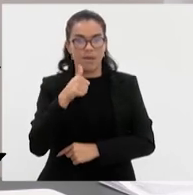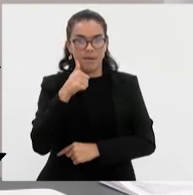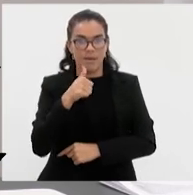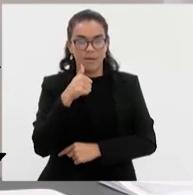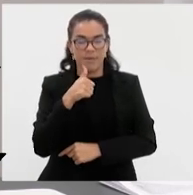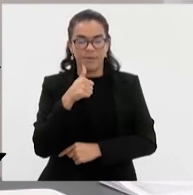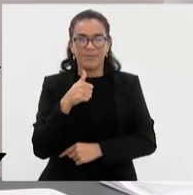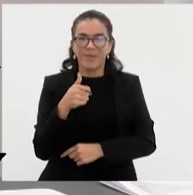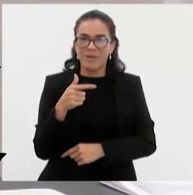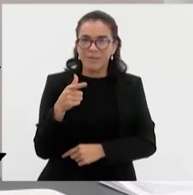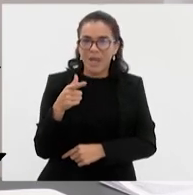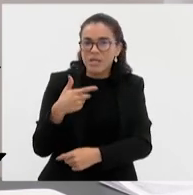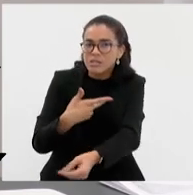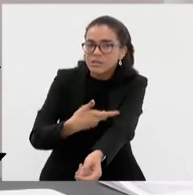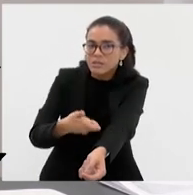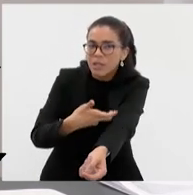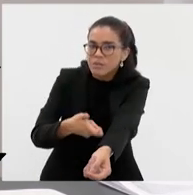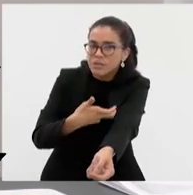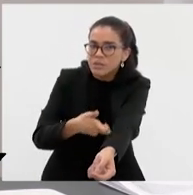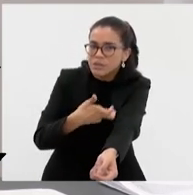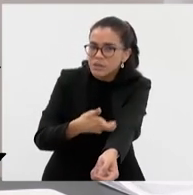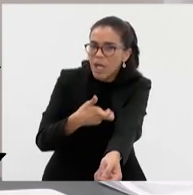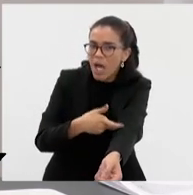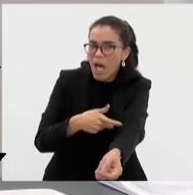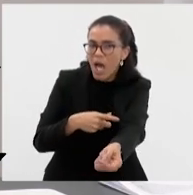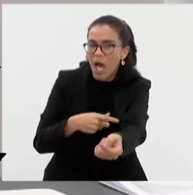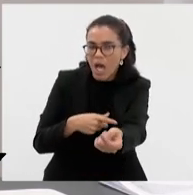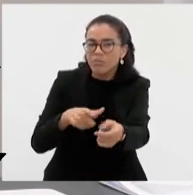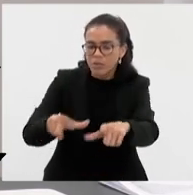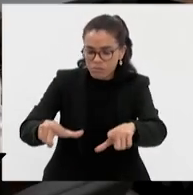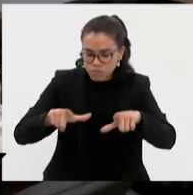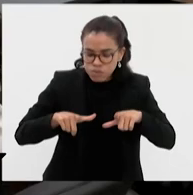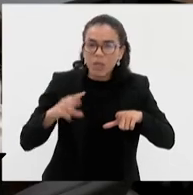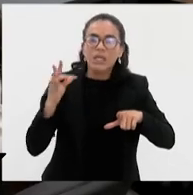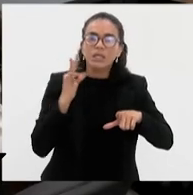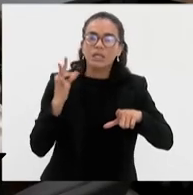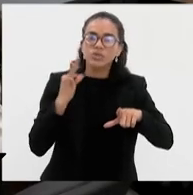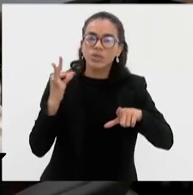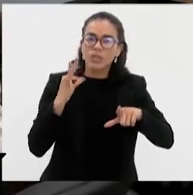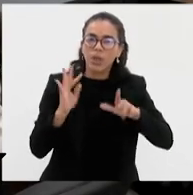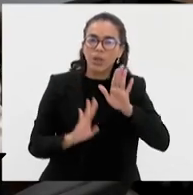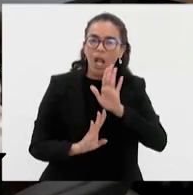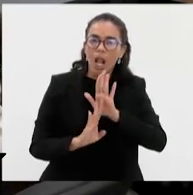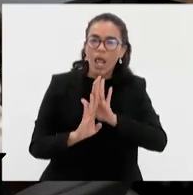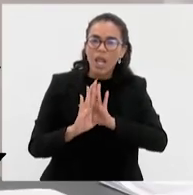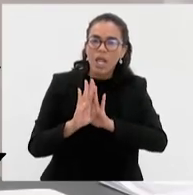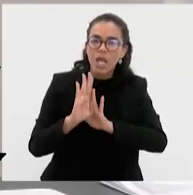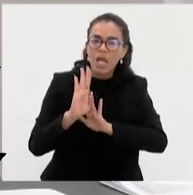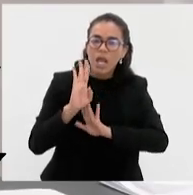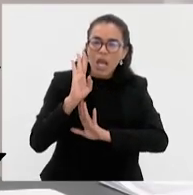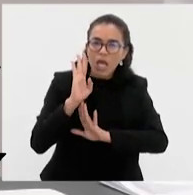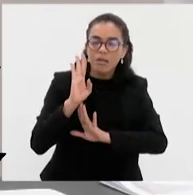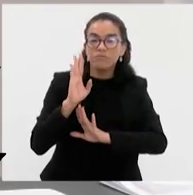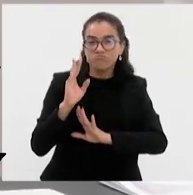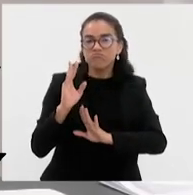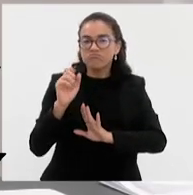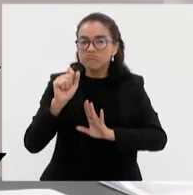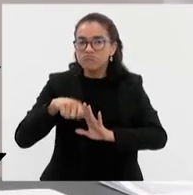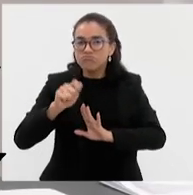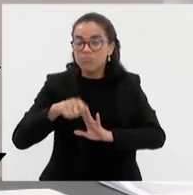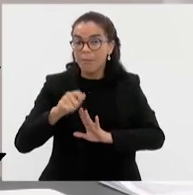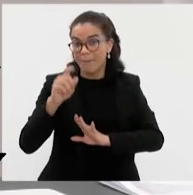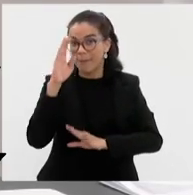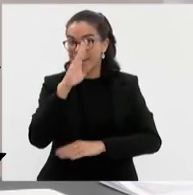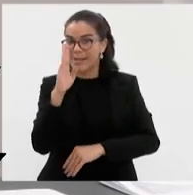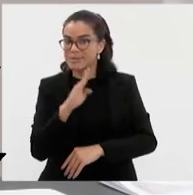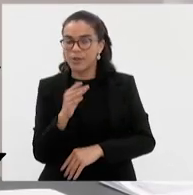O exame de sangue detecta isso, a testosterona está lá no exame de sangue. Não, mas o que eu digo é que no